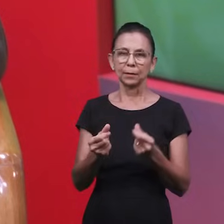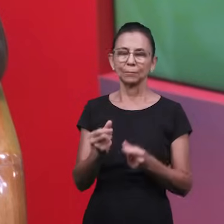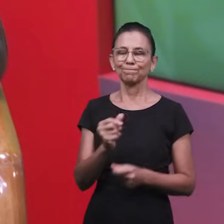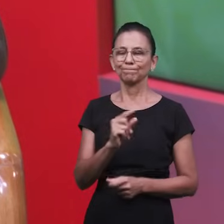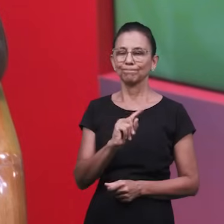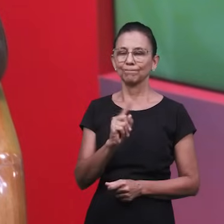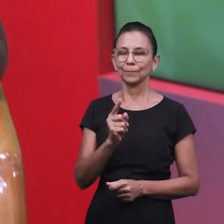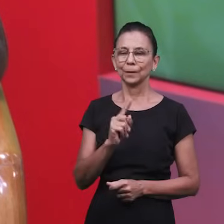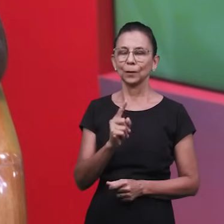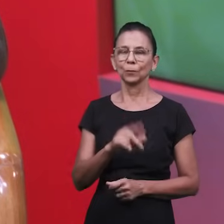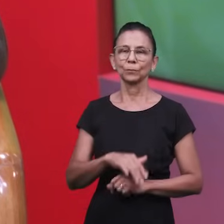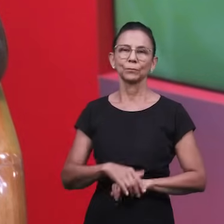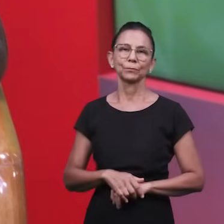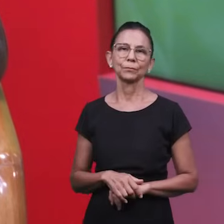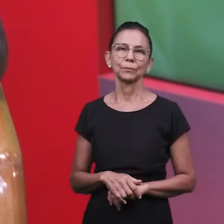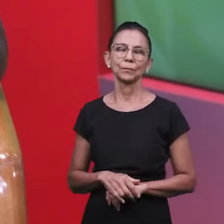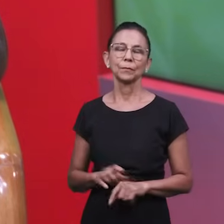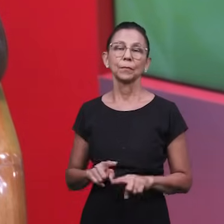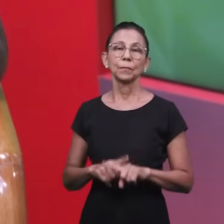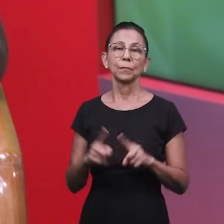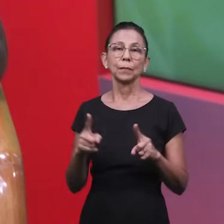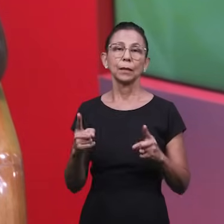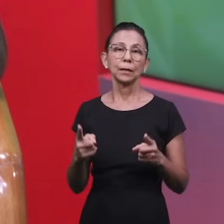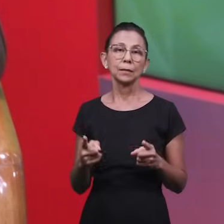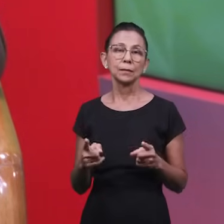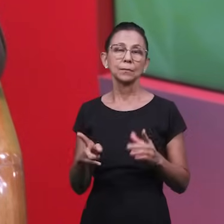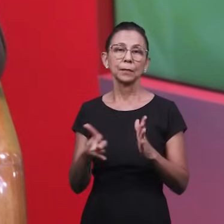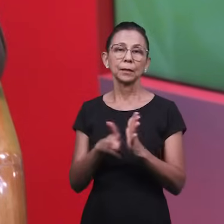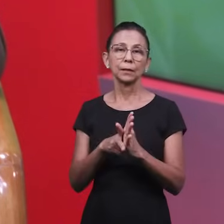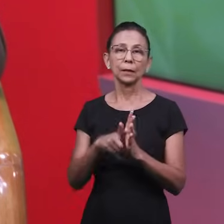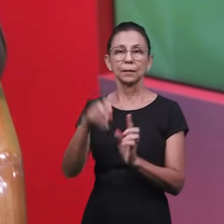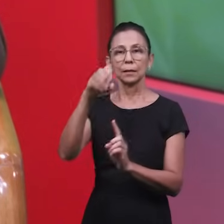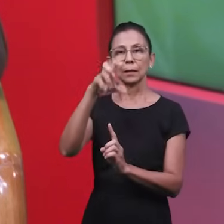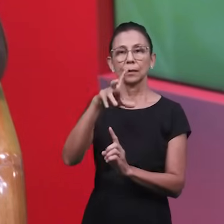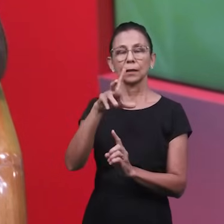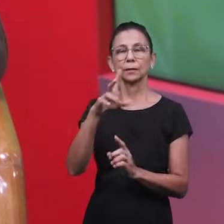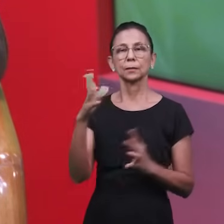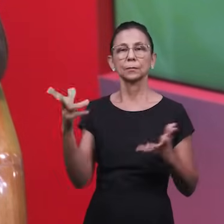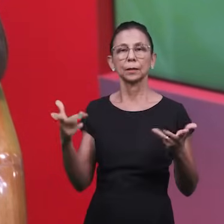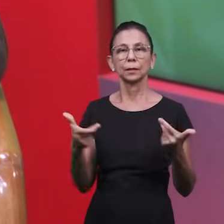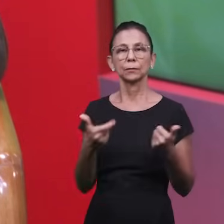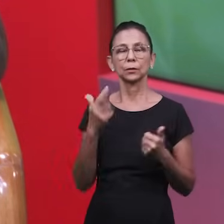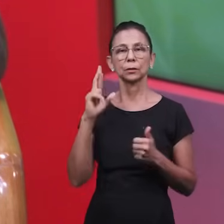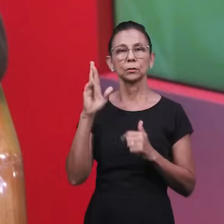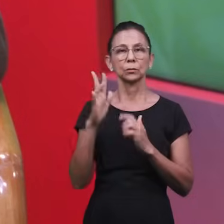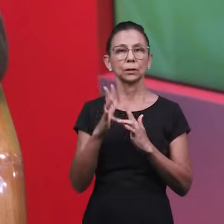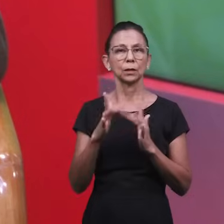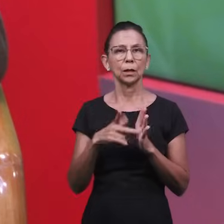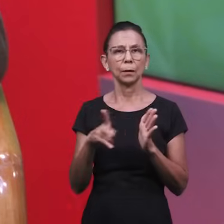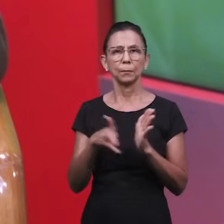mas faz parte da graça maravilhosa de Deus fazer parte da